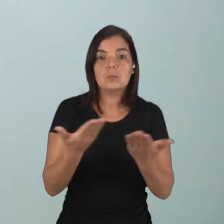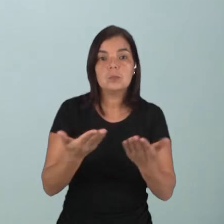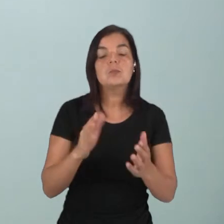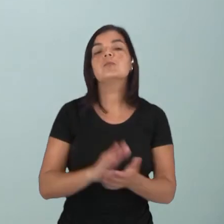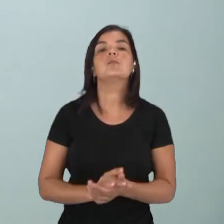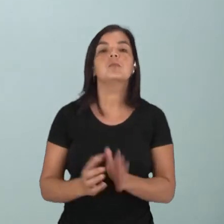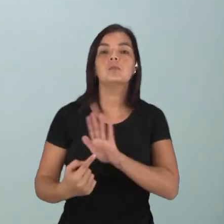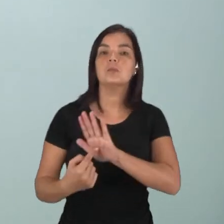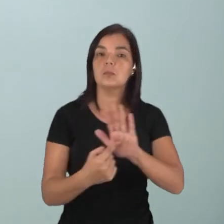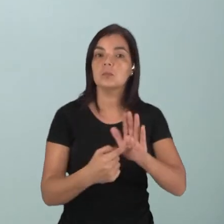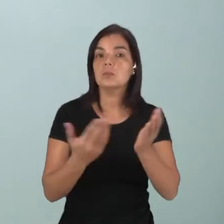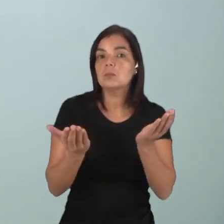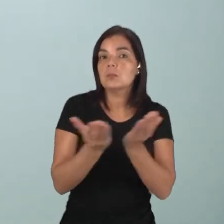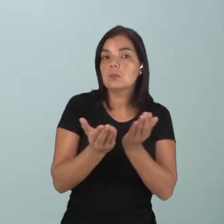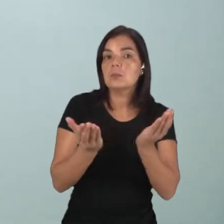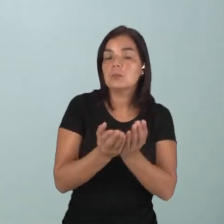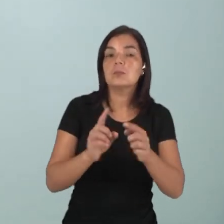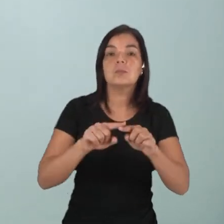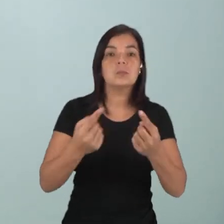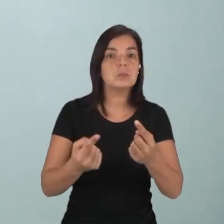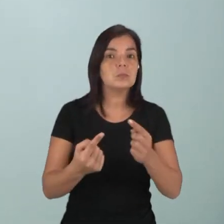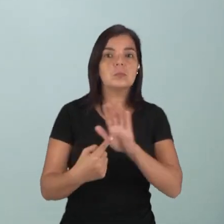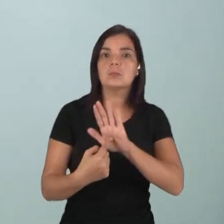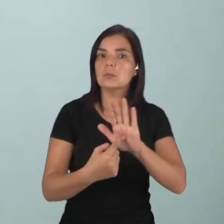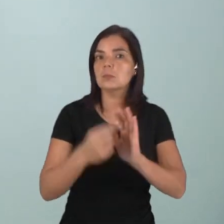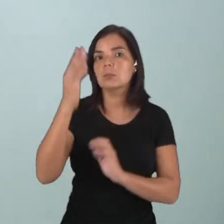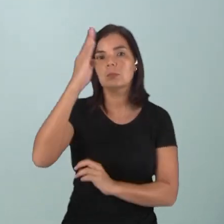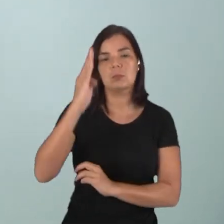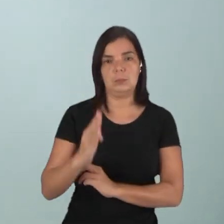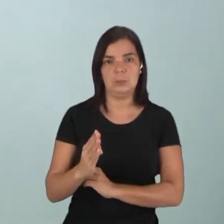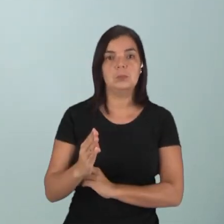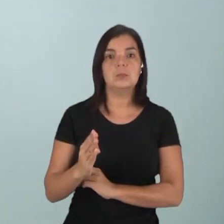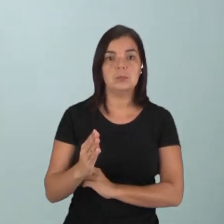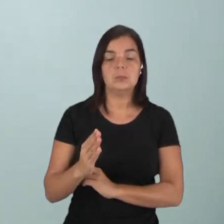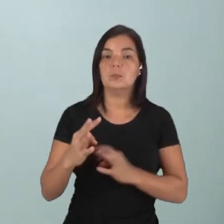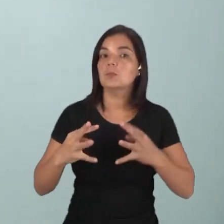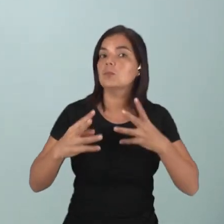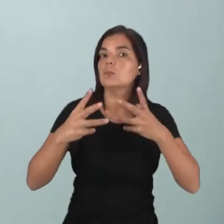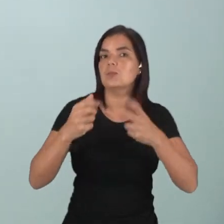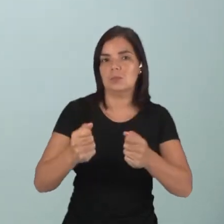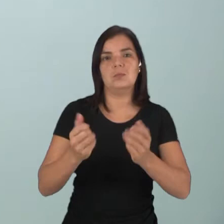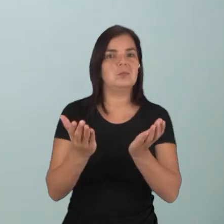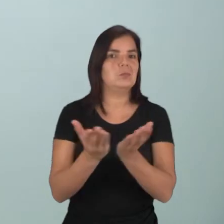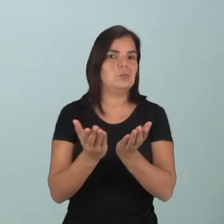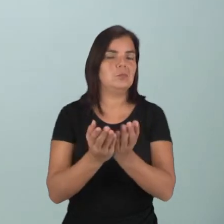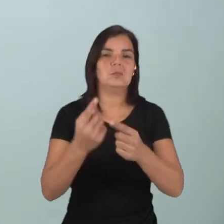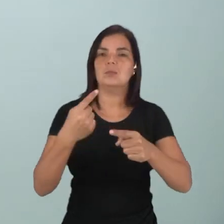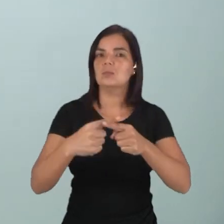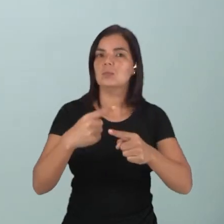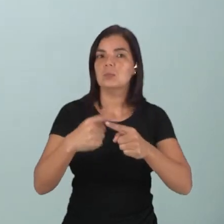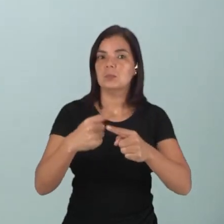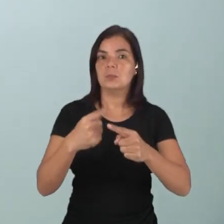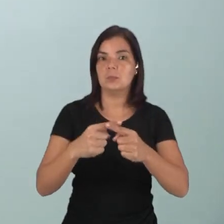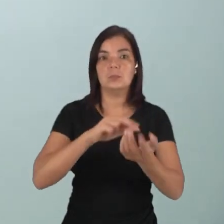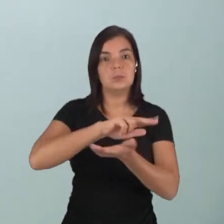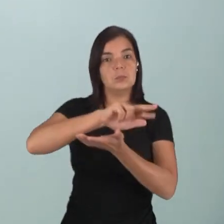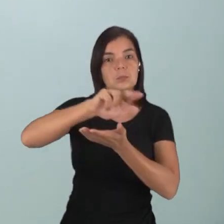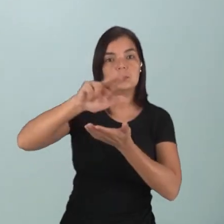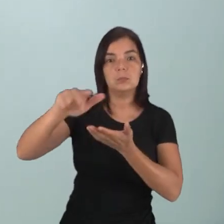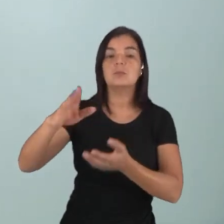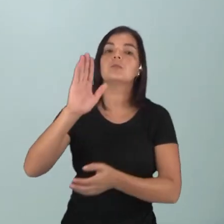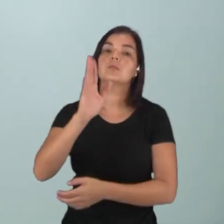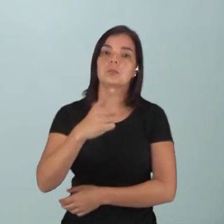que é declarado evangélico, mas nem por isso que o Brasil ele vai ser totalmente evangélico, porque a diversidade